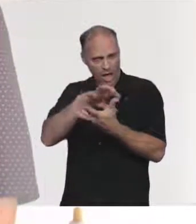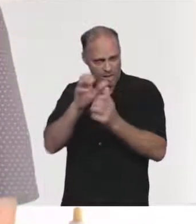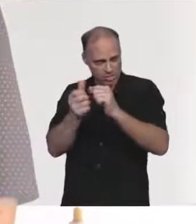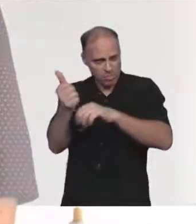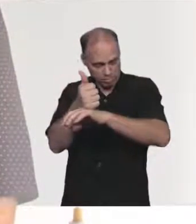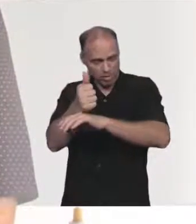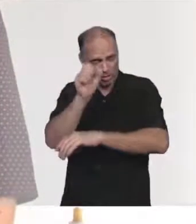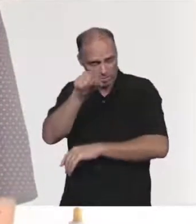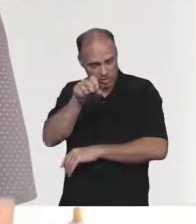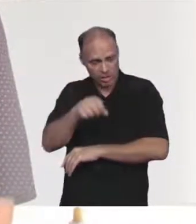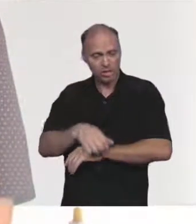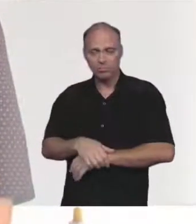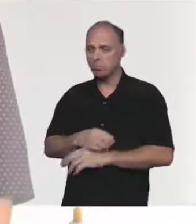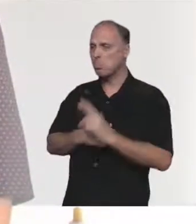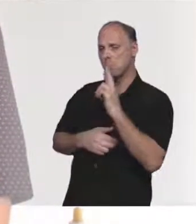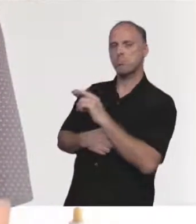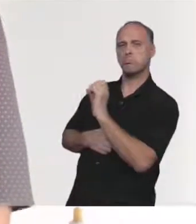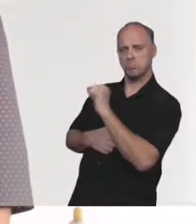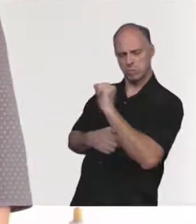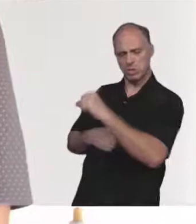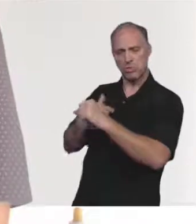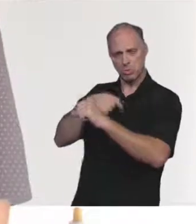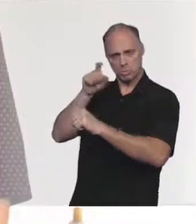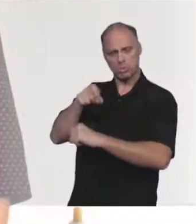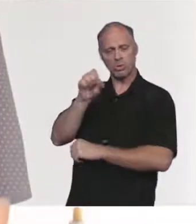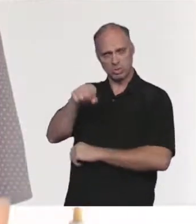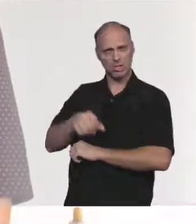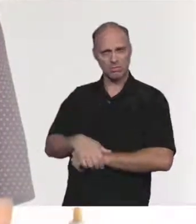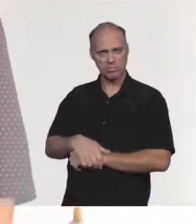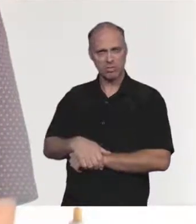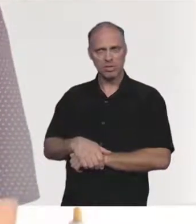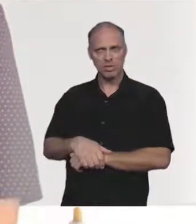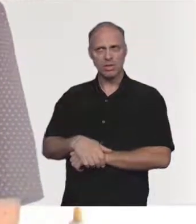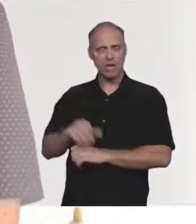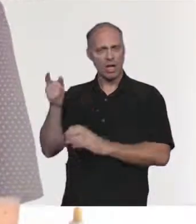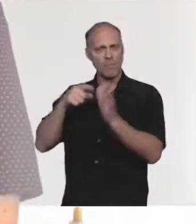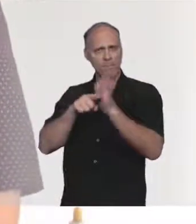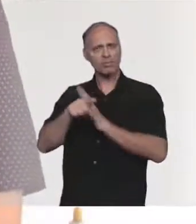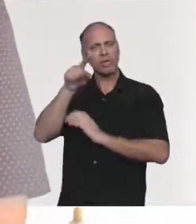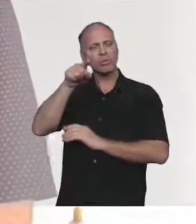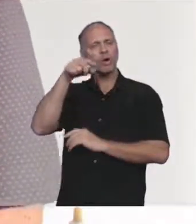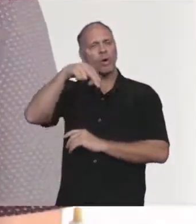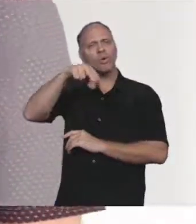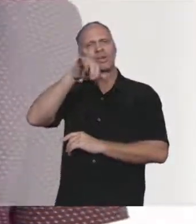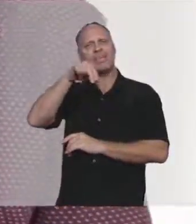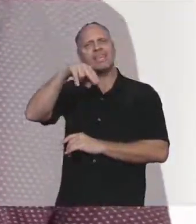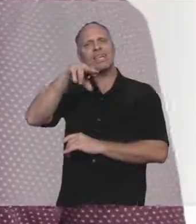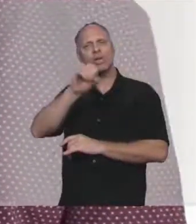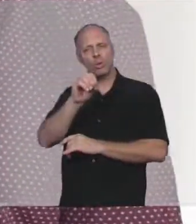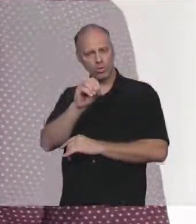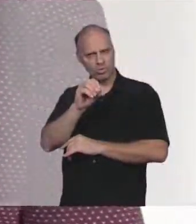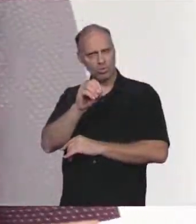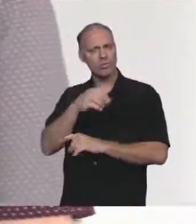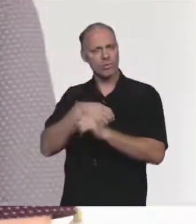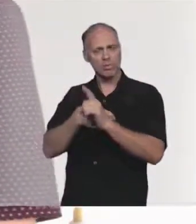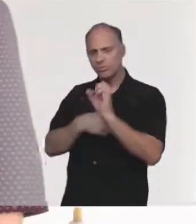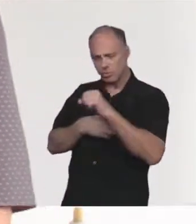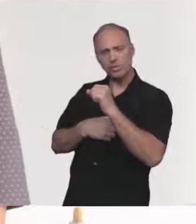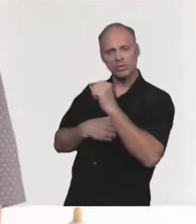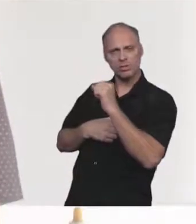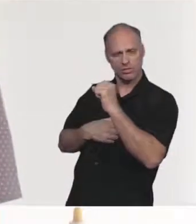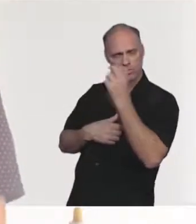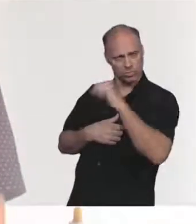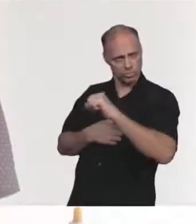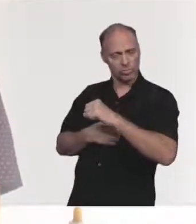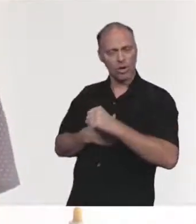ele falou, sim, eu sou. Perguntei para ele, tu é o Nino Kais? Ele disse, sim, eu sou o Nino Kais. Eu